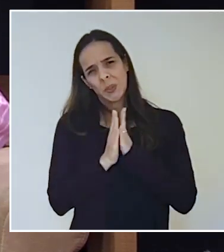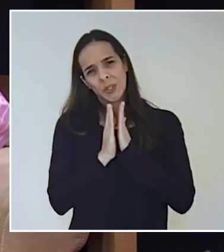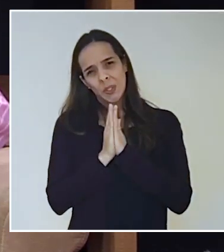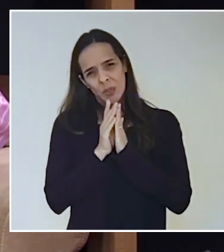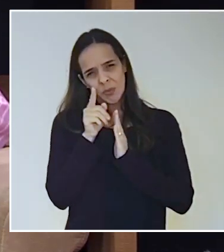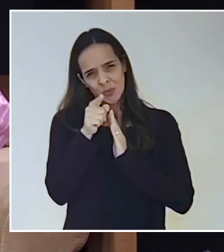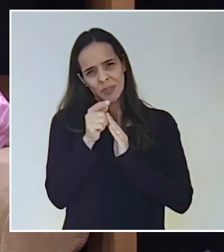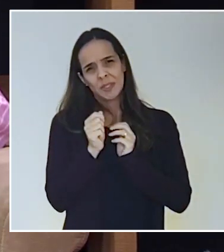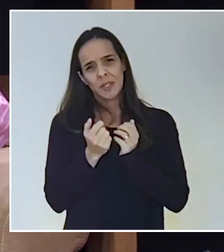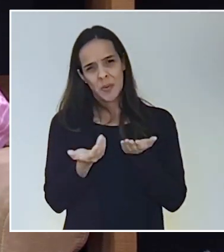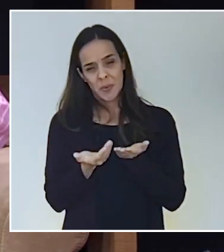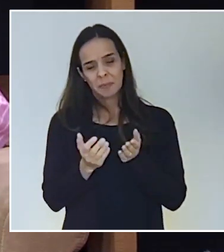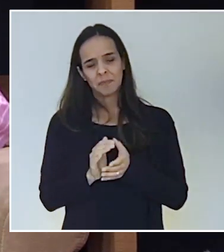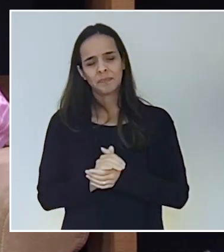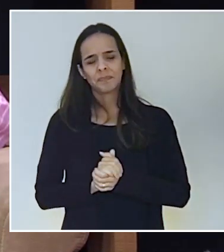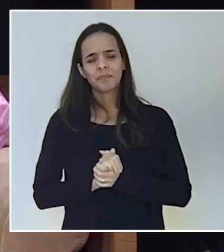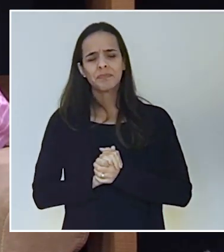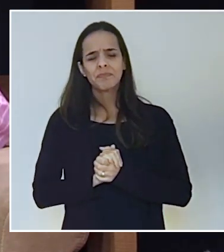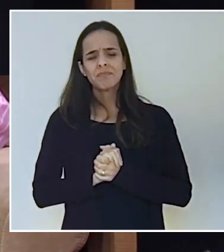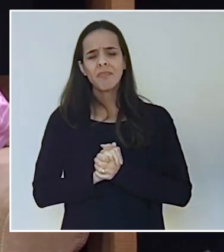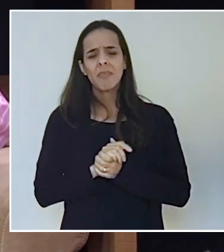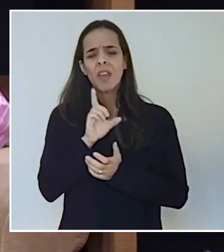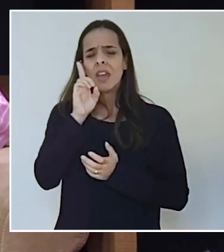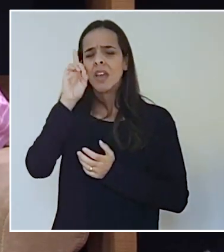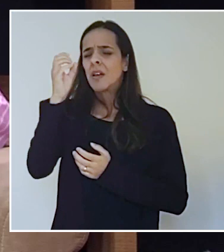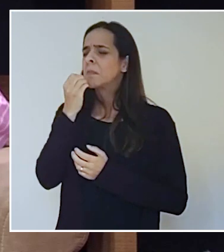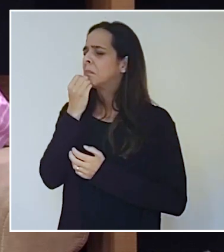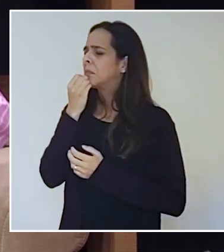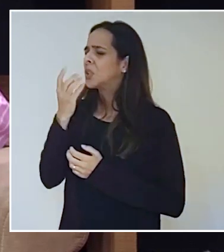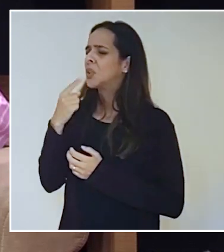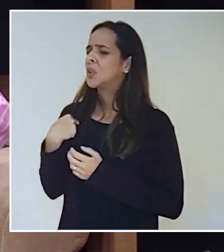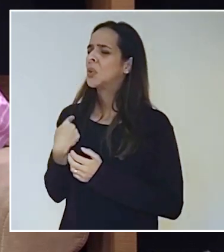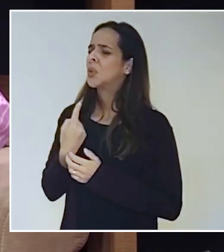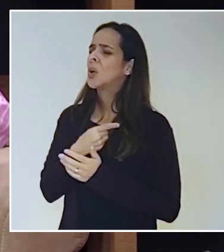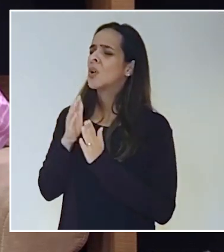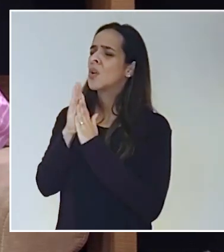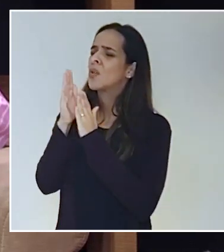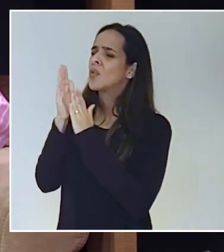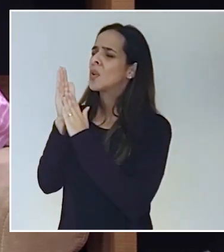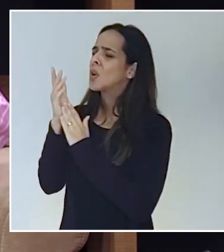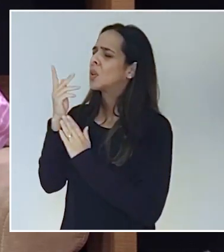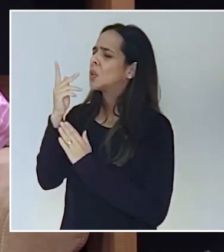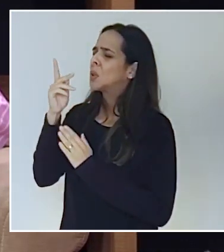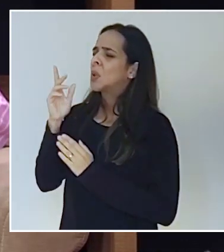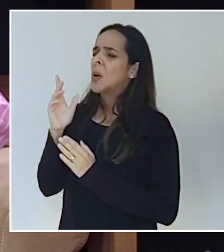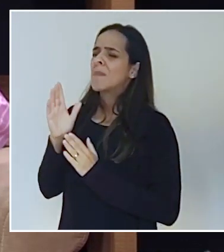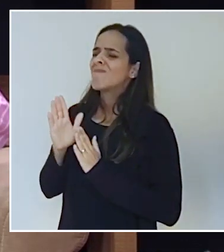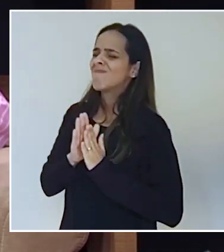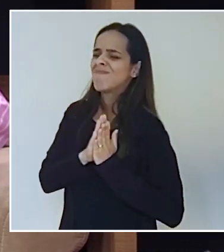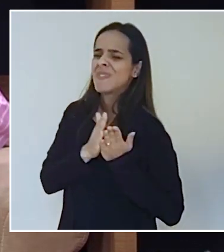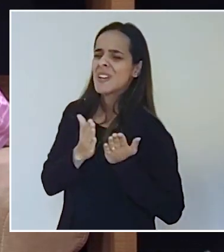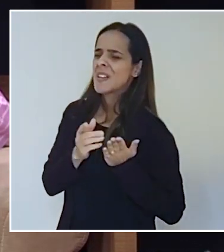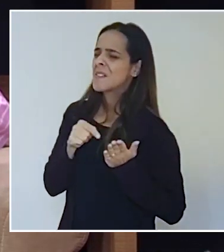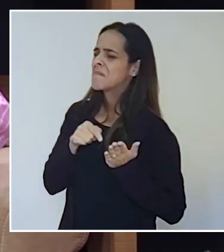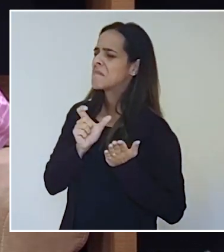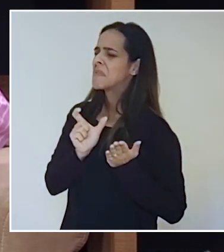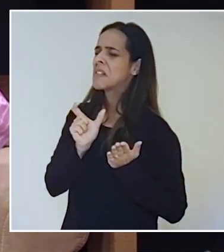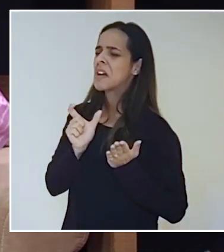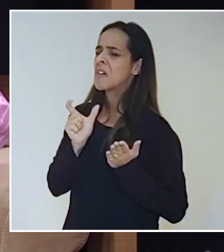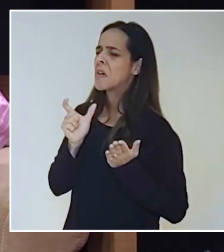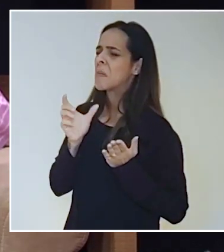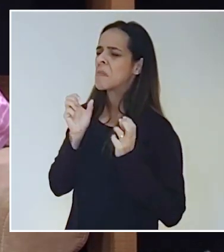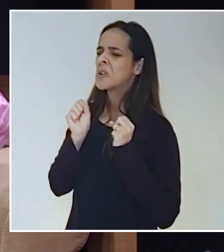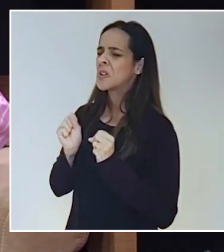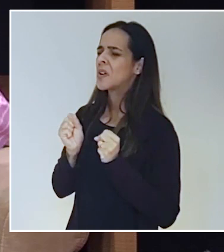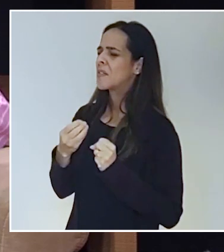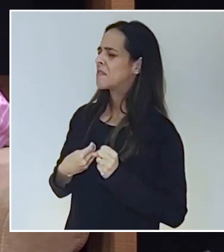Deus bendito, nós te louvamos pela tua palavra poderosa, viva, eficaz. E nós oramos,